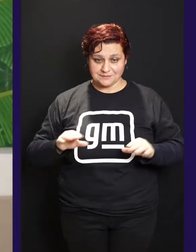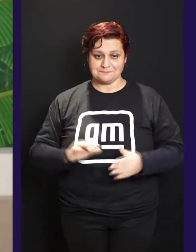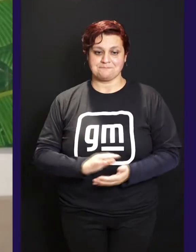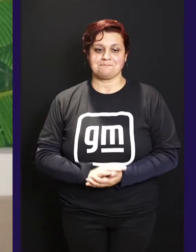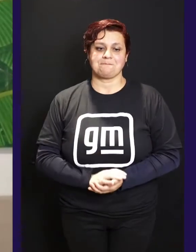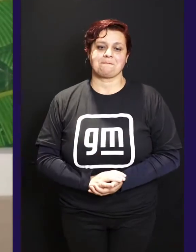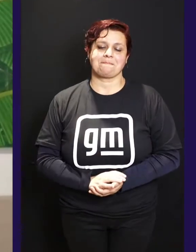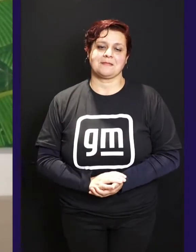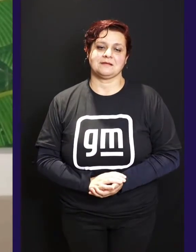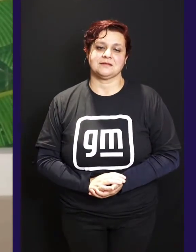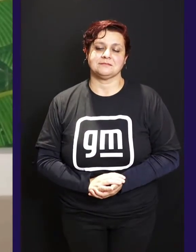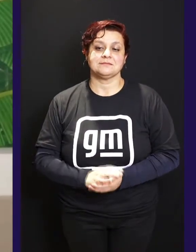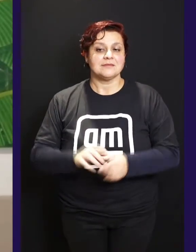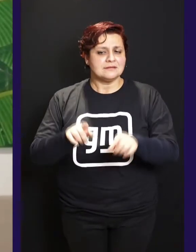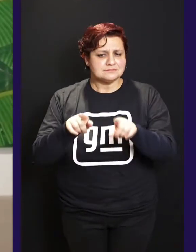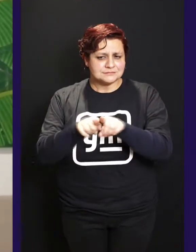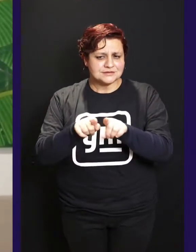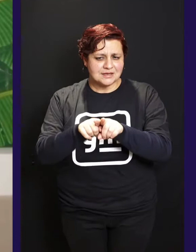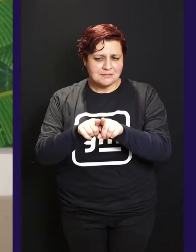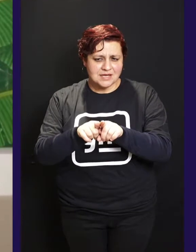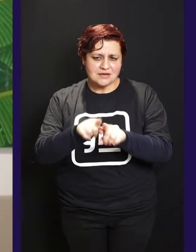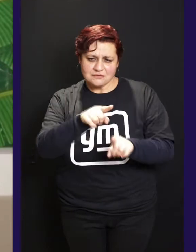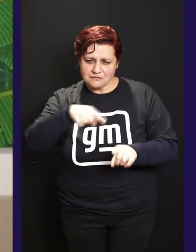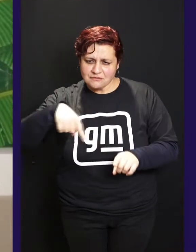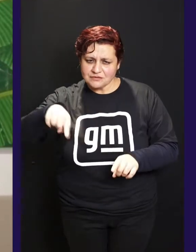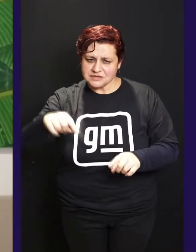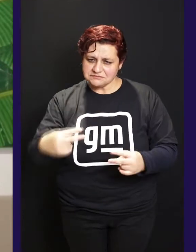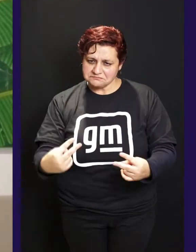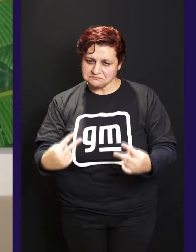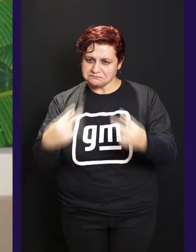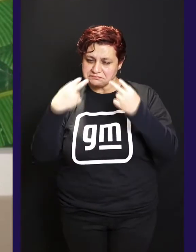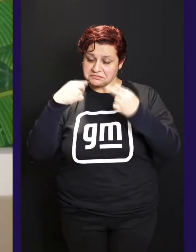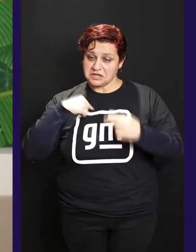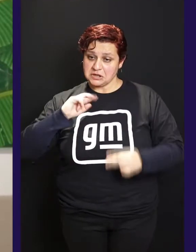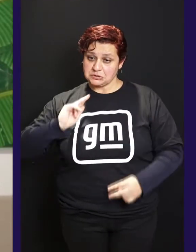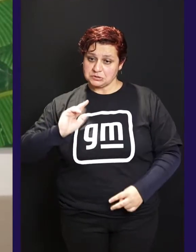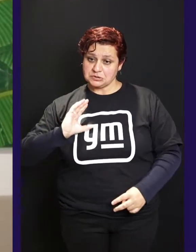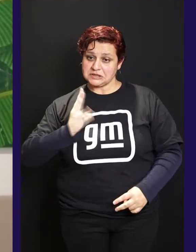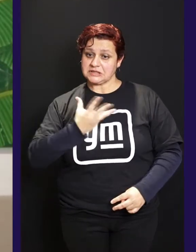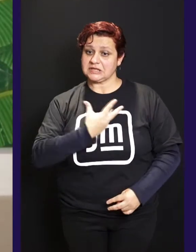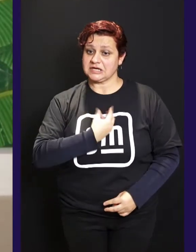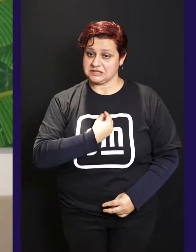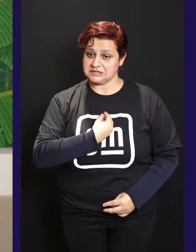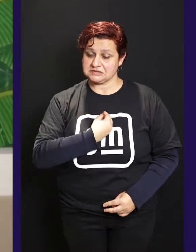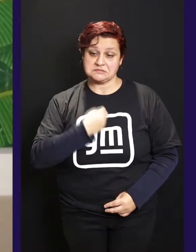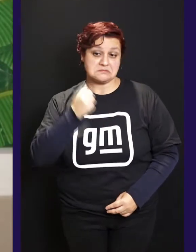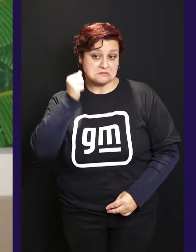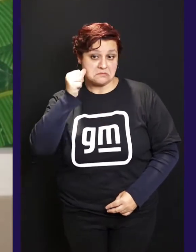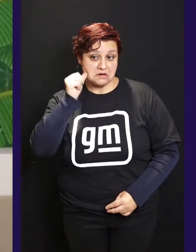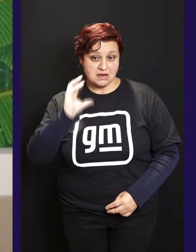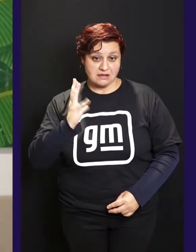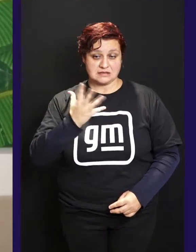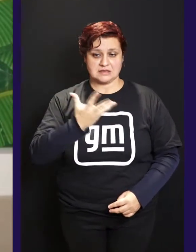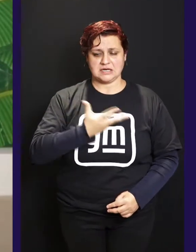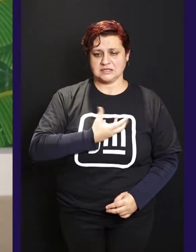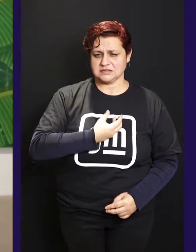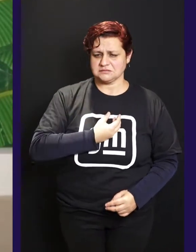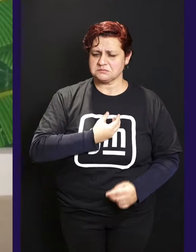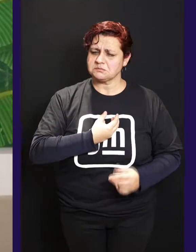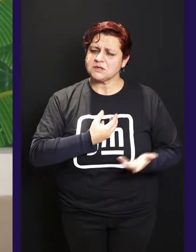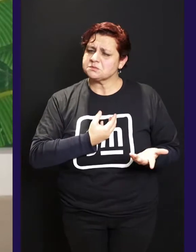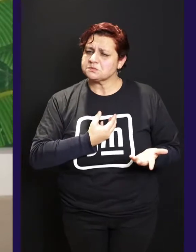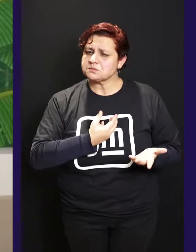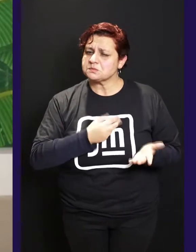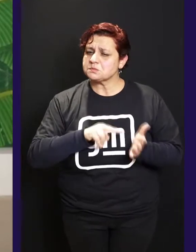que talvez vocês devam ter percebido também é que eu sou uma mulher trans. O que isso significa? Significa que quando eu nasci,